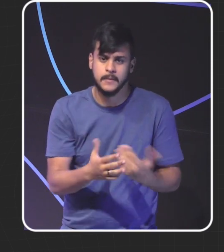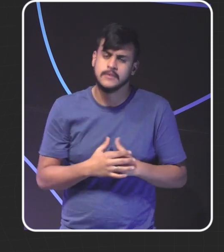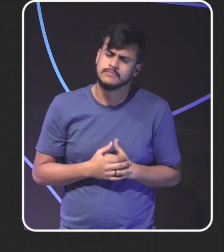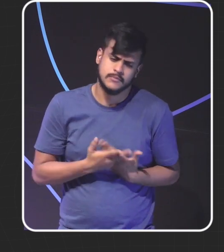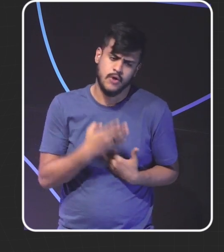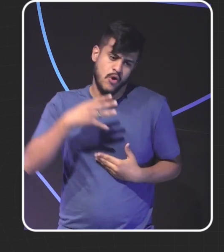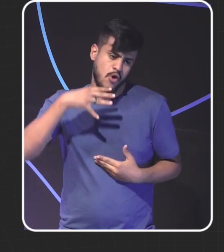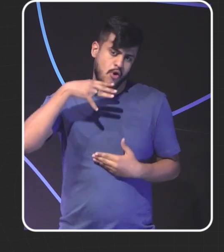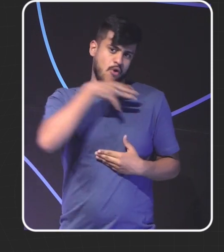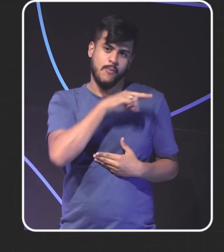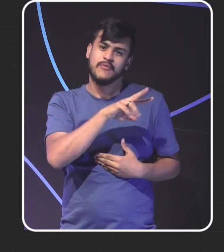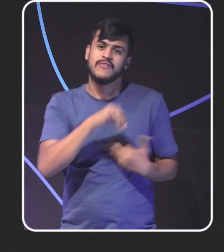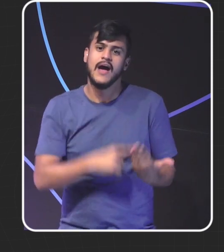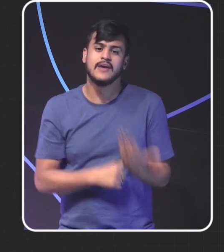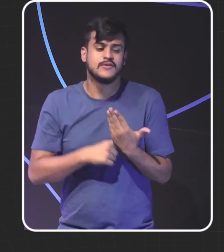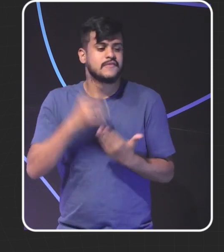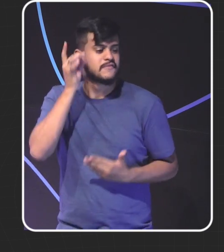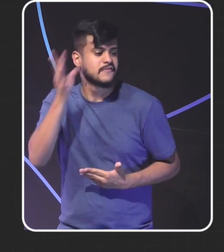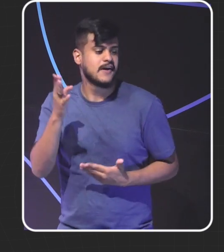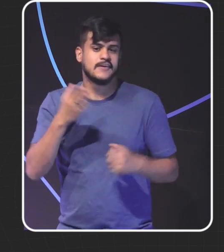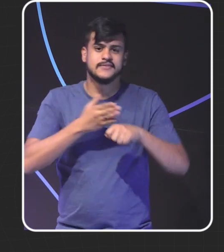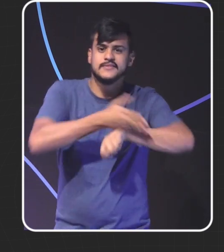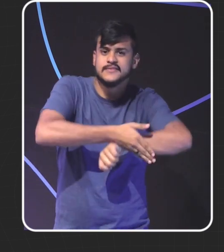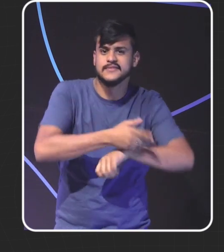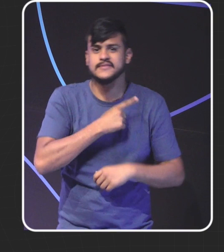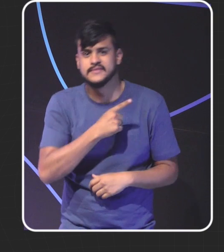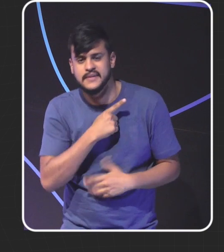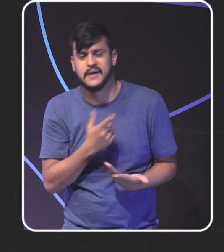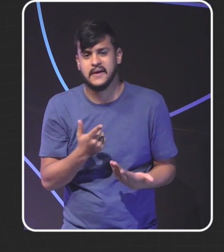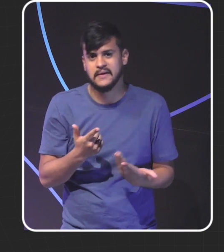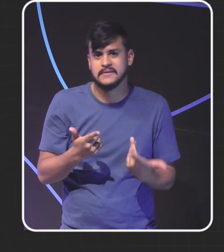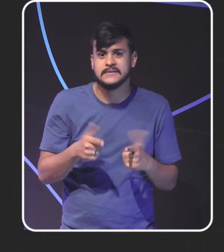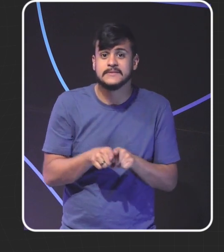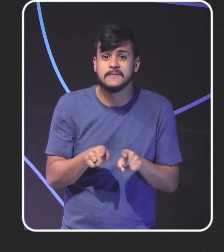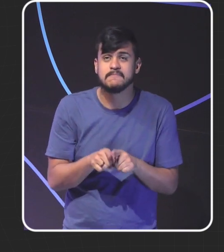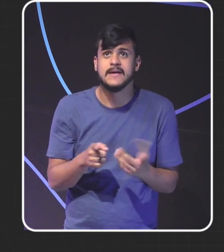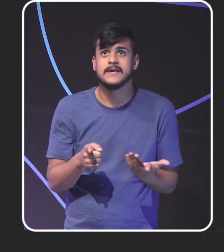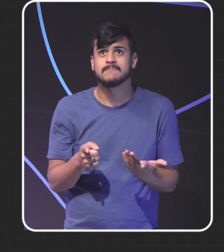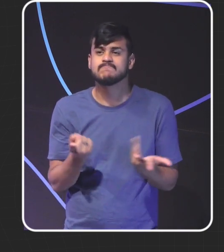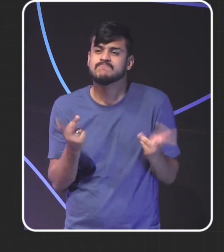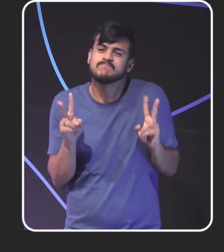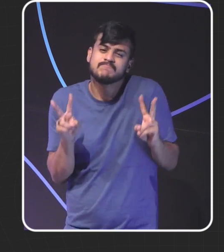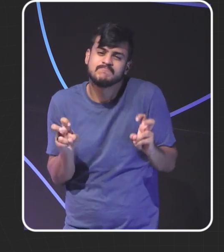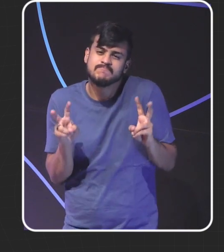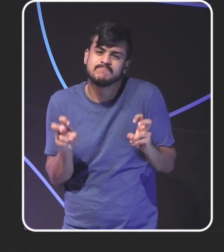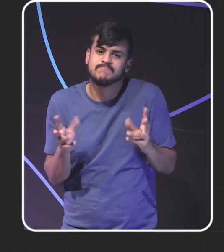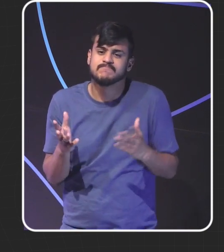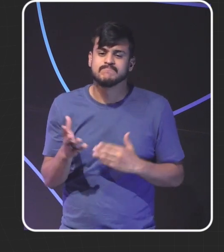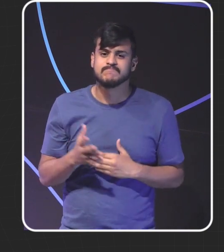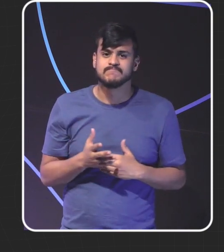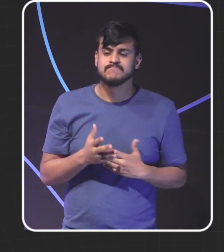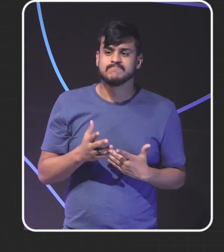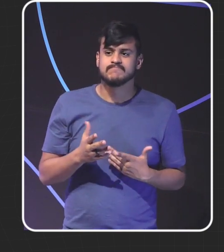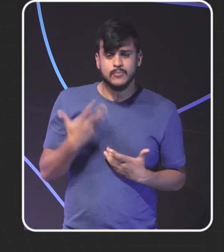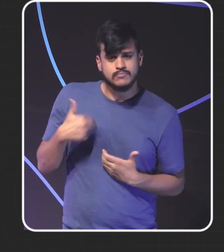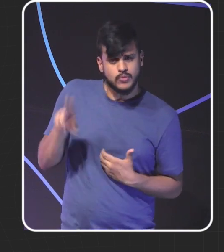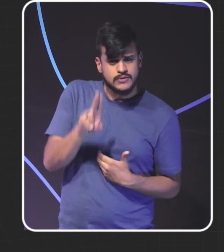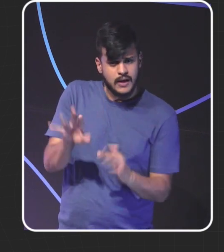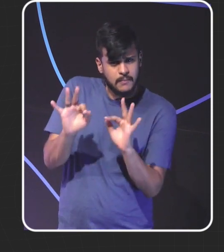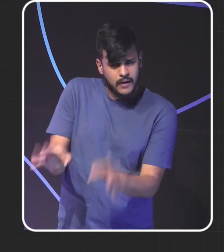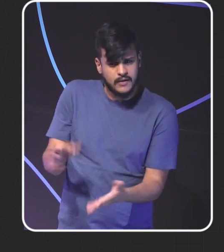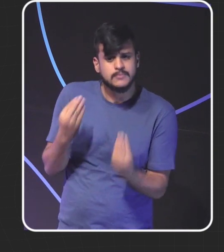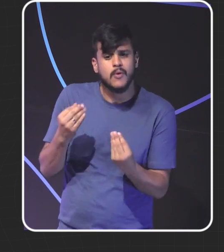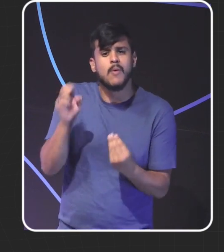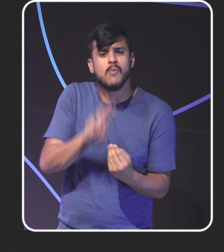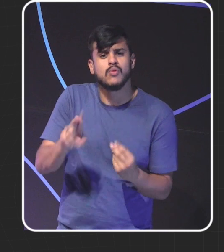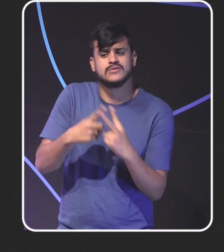vai facilitar muito o acesso e vamos dizer assim, esse uso mesmo, né, de